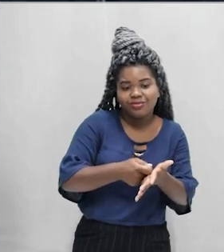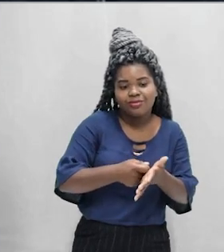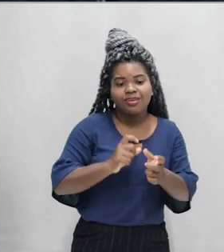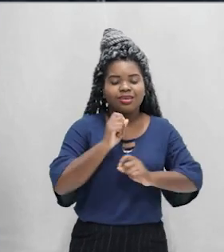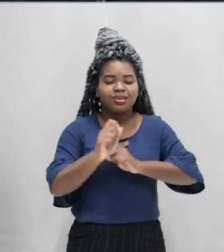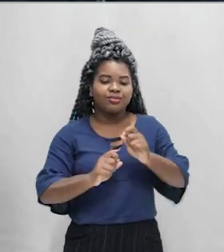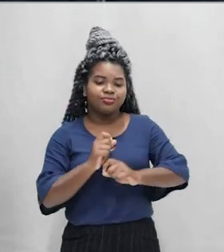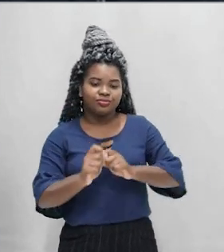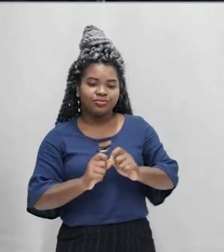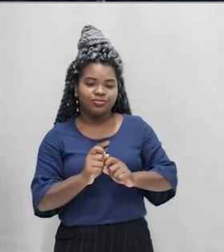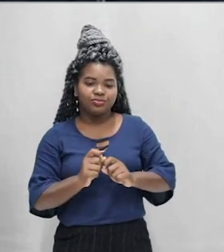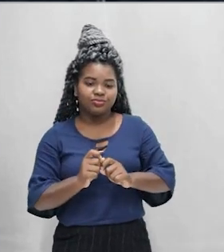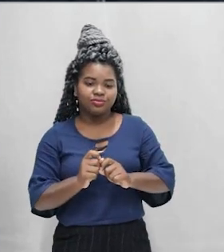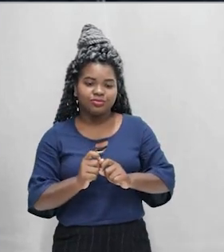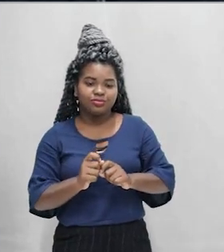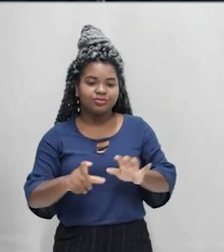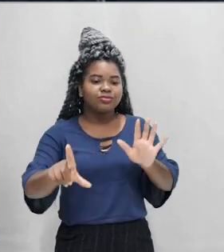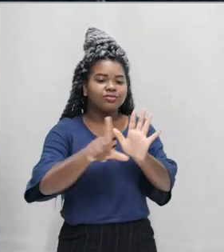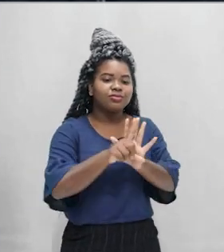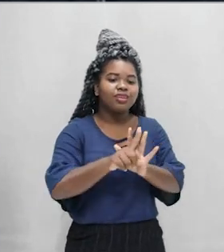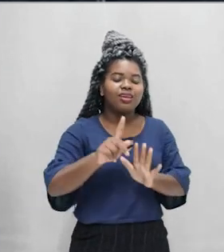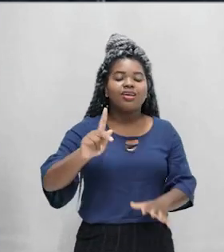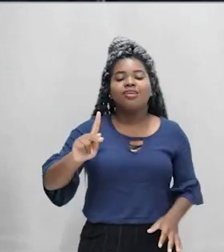instinto e raça, além da